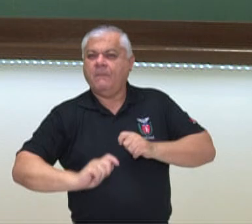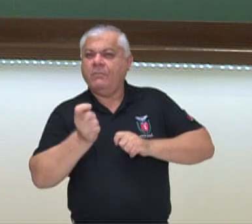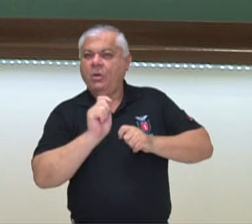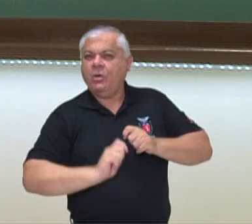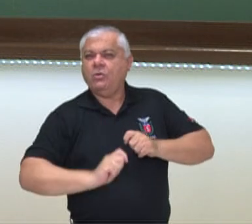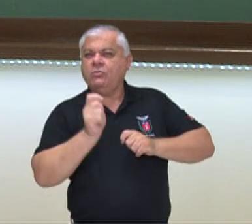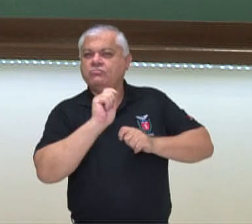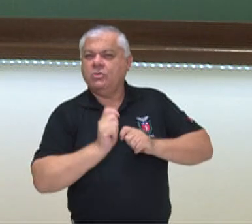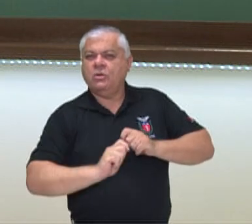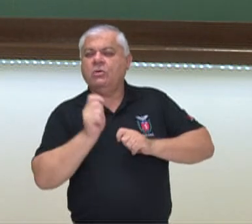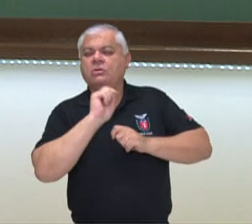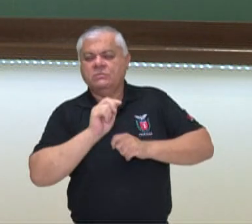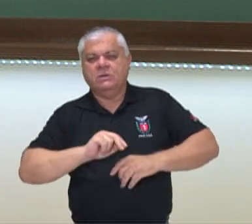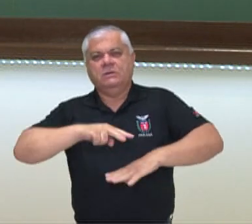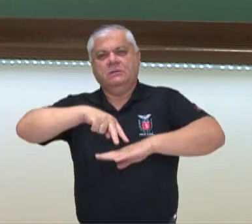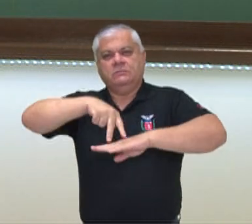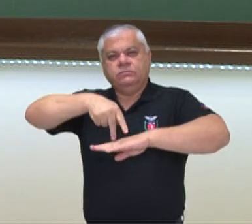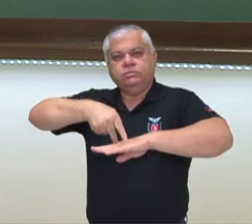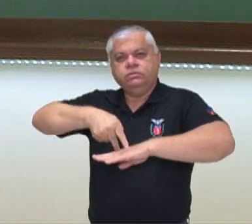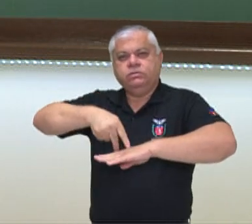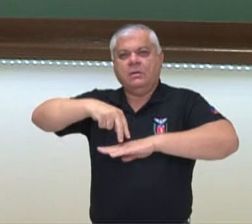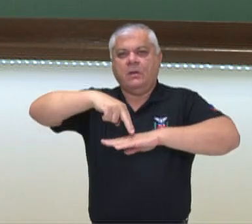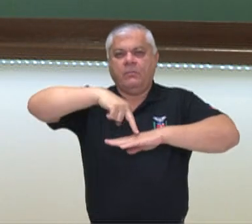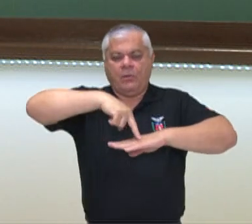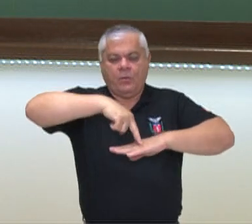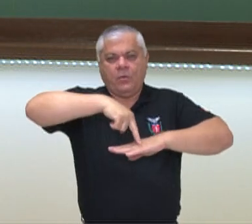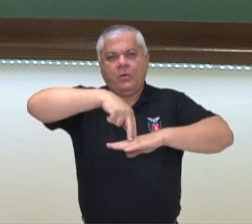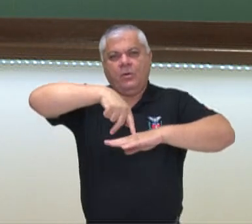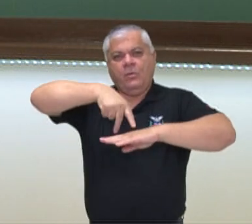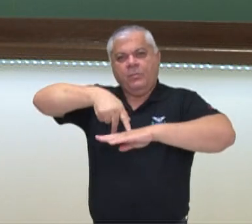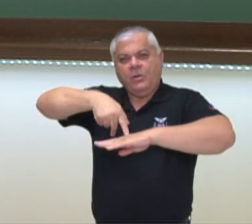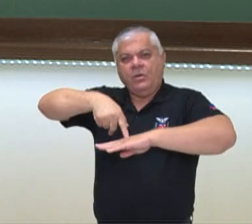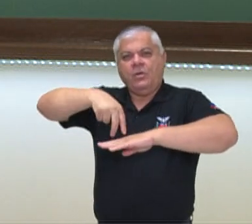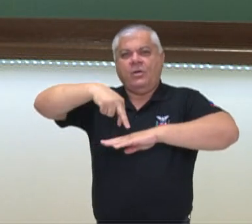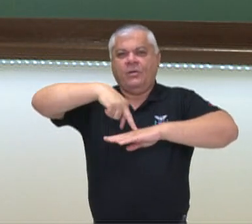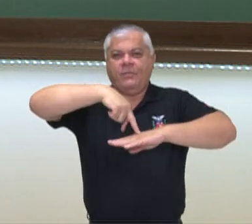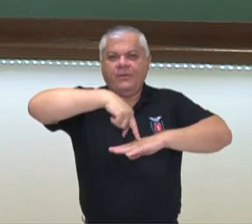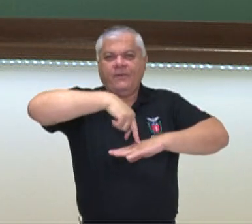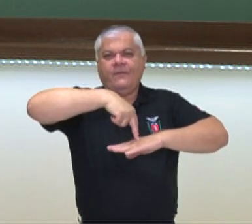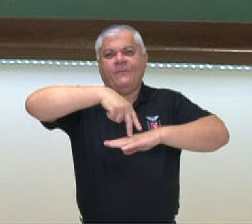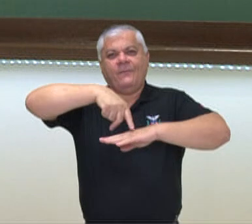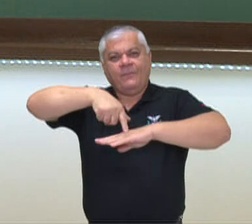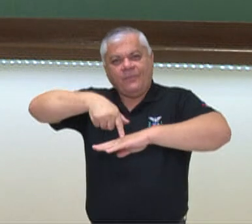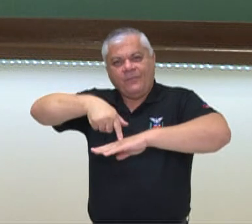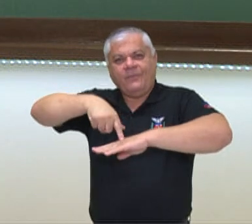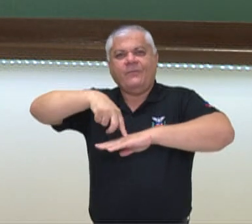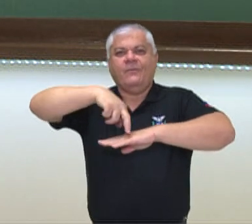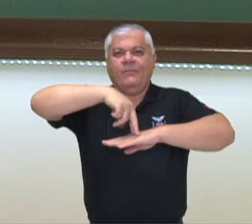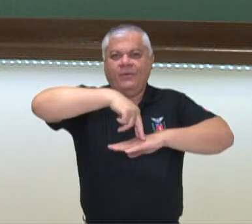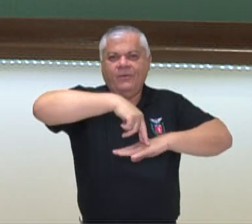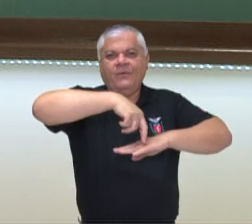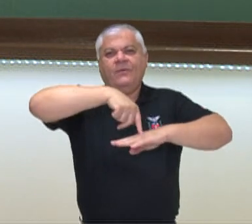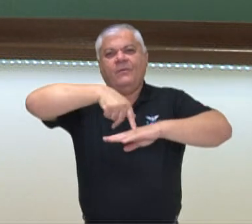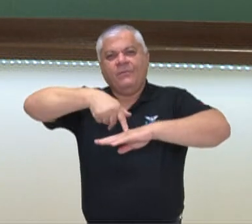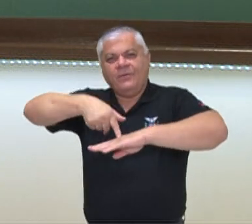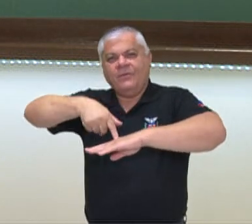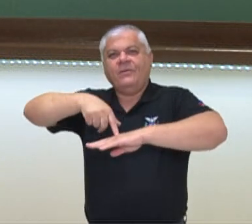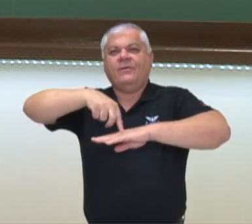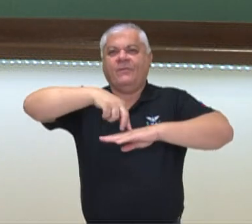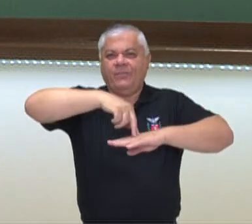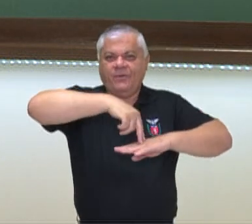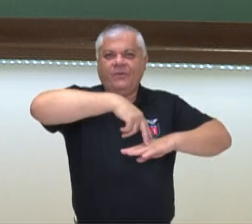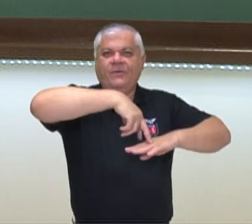está sempre gingando. E na ginga é que ele vai colocar, introduzir